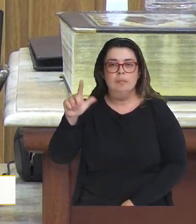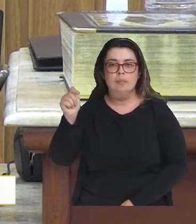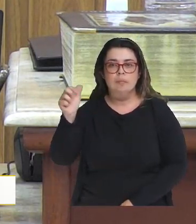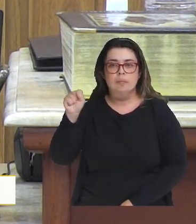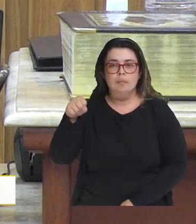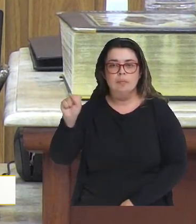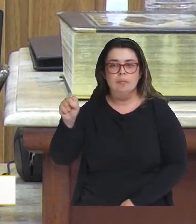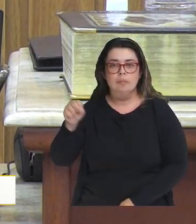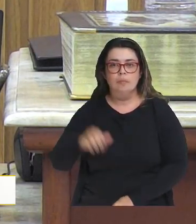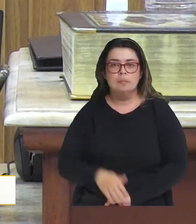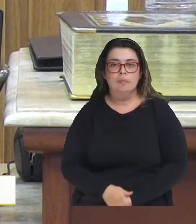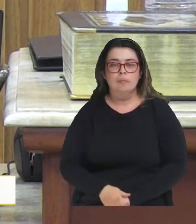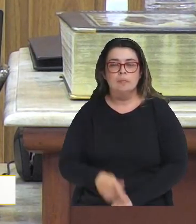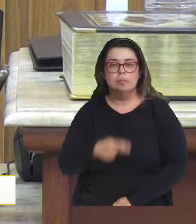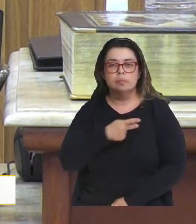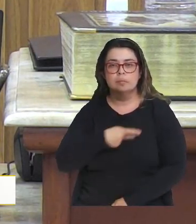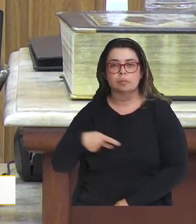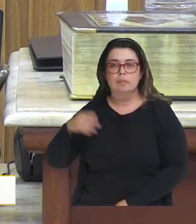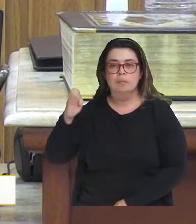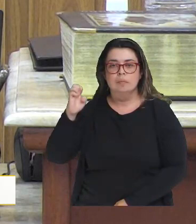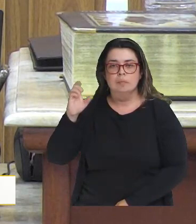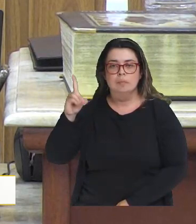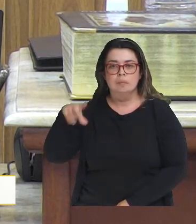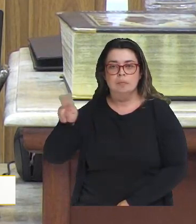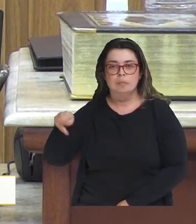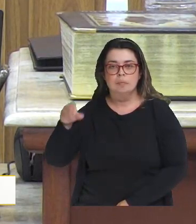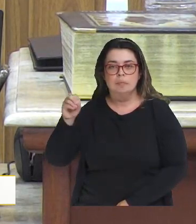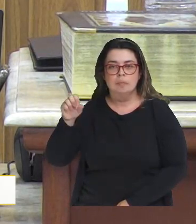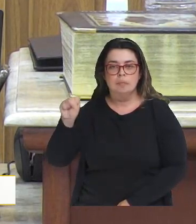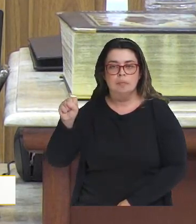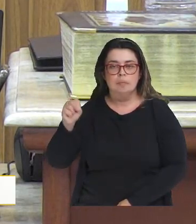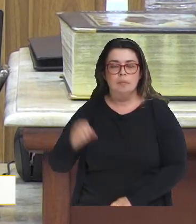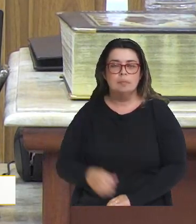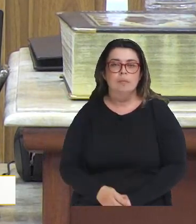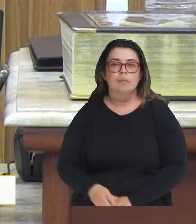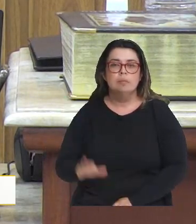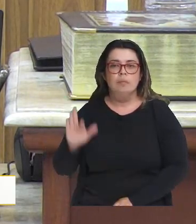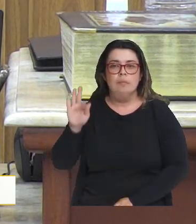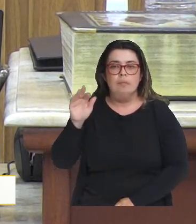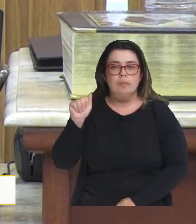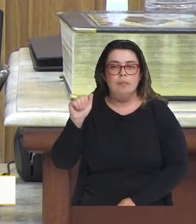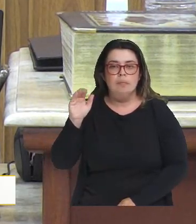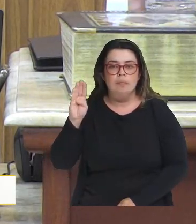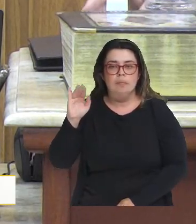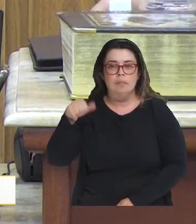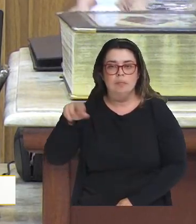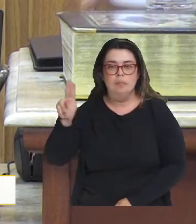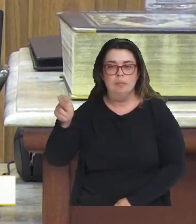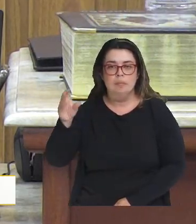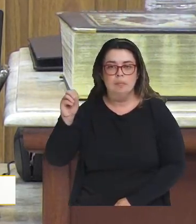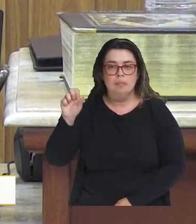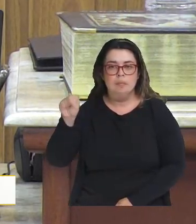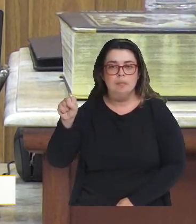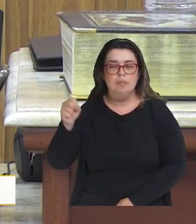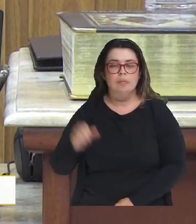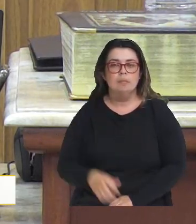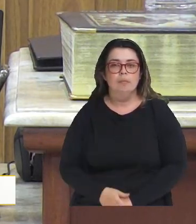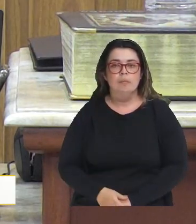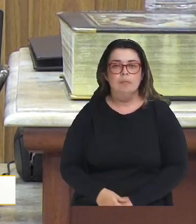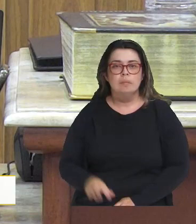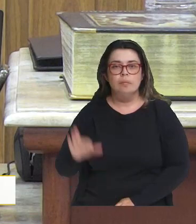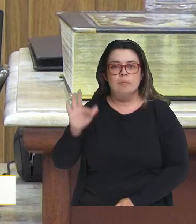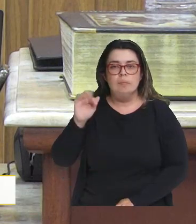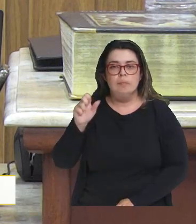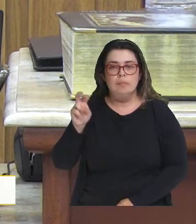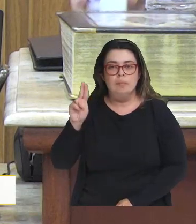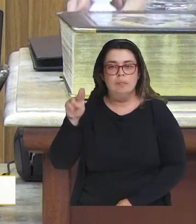sim. Edson de Souza. Astrid vota sim. Fábio Alex Nunes. Fábio Alerta Verbal vota sim. Fernando Vieira. Fernando